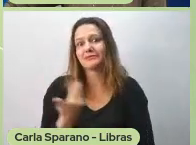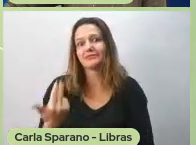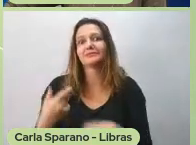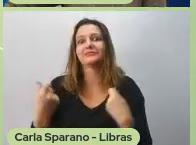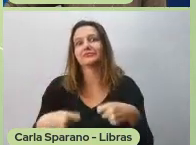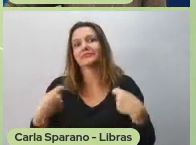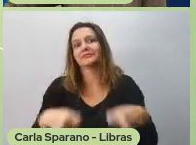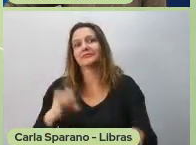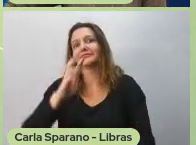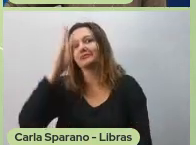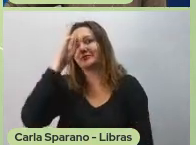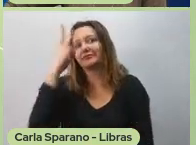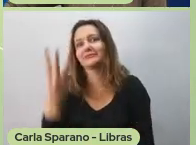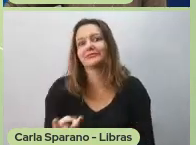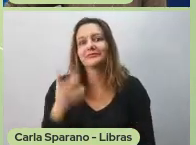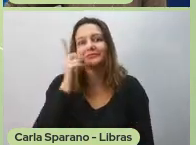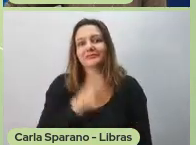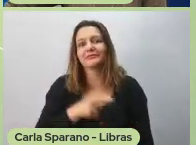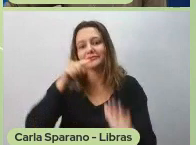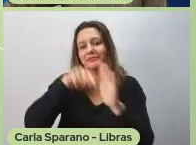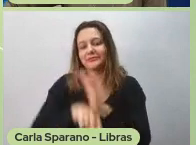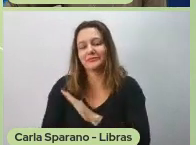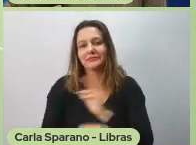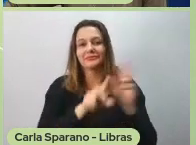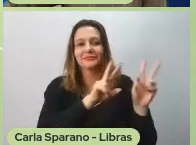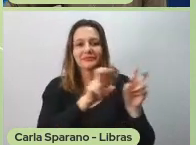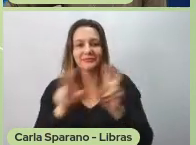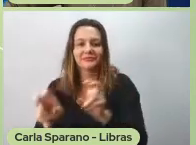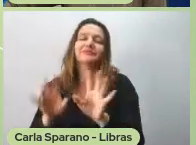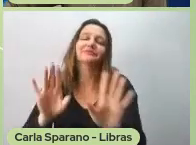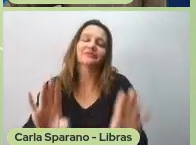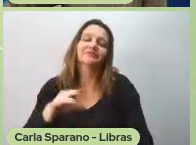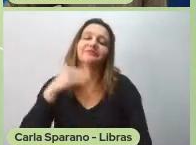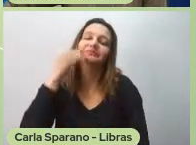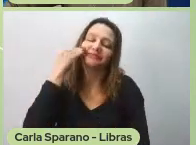para conseguir aprofundar todos esses pontos aqui. Mas a gente vai tentar